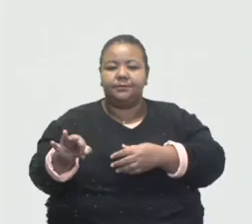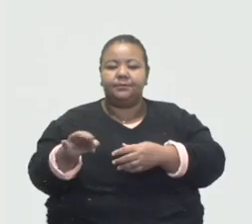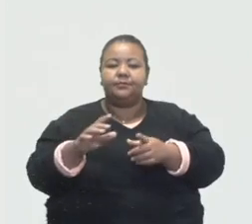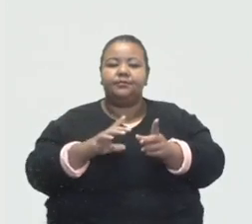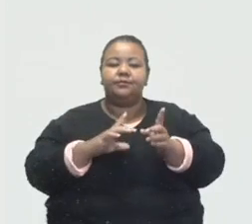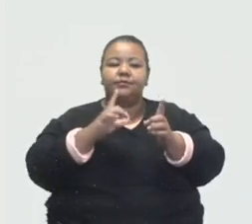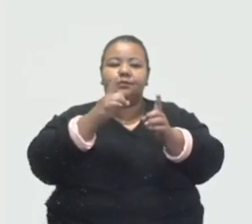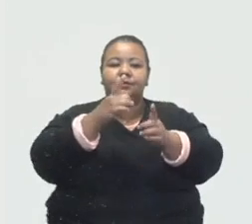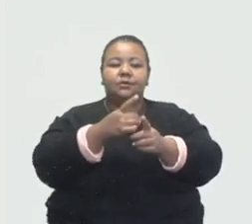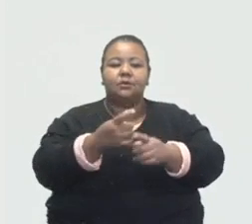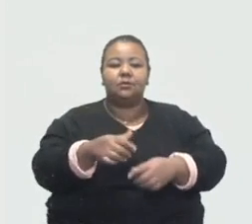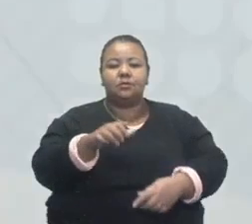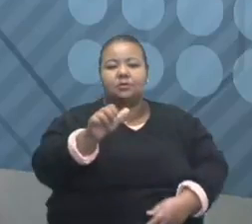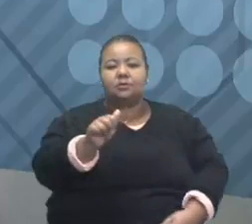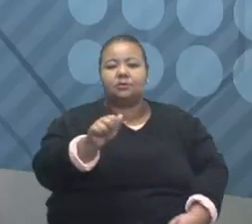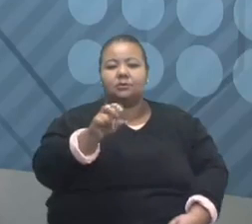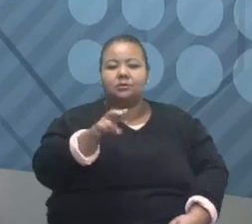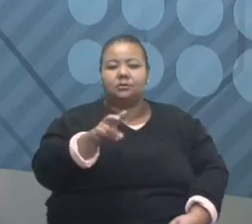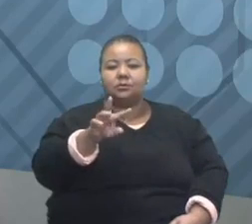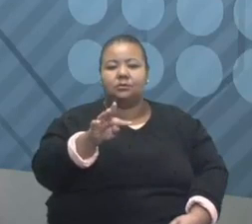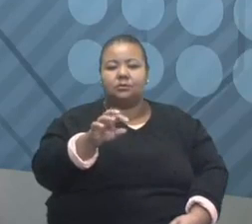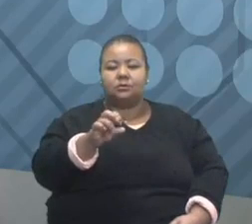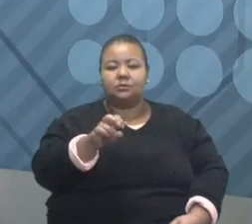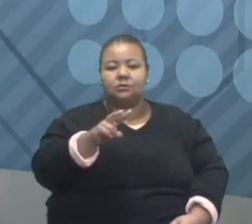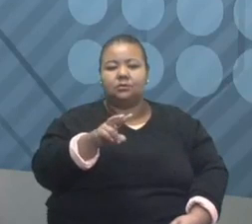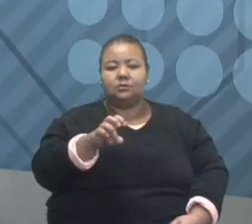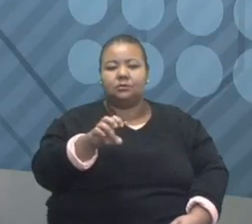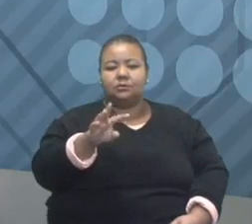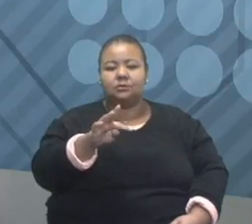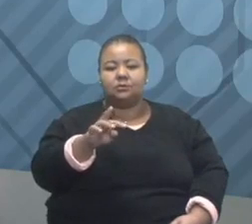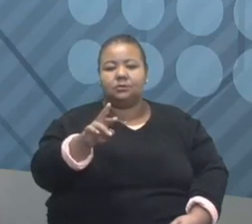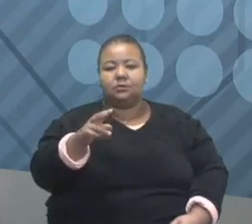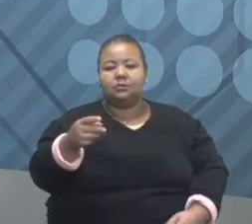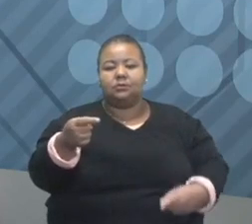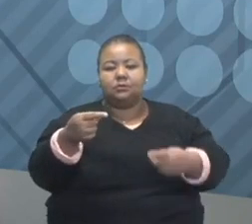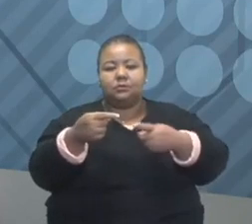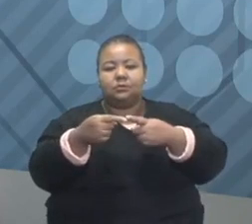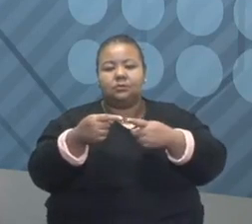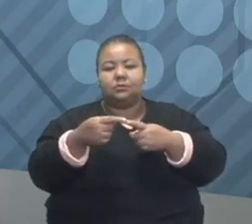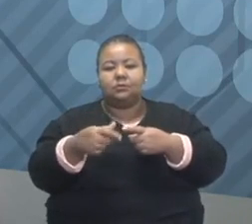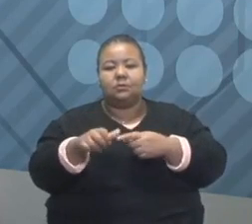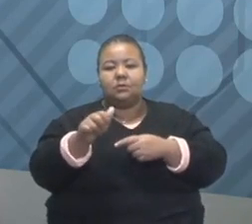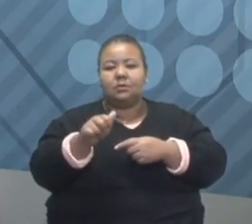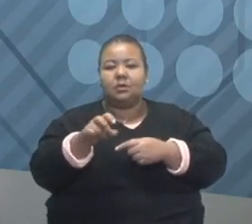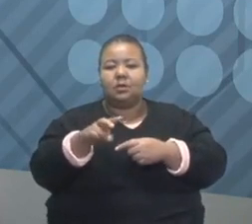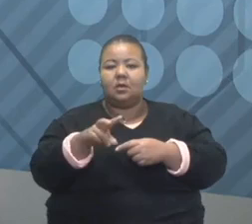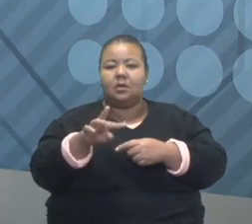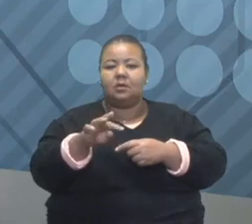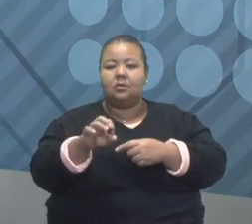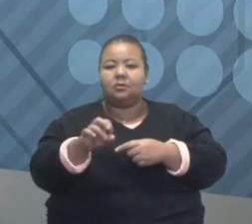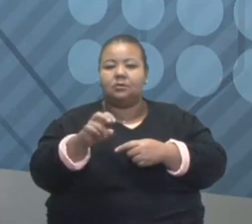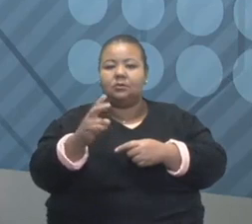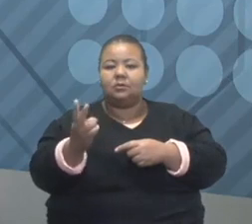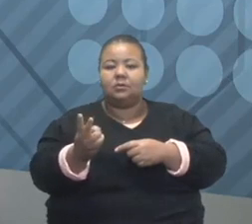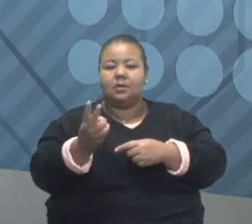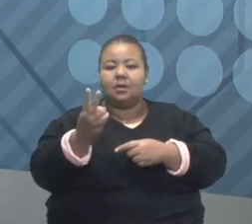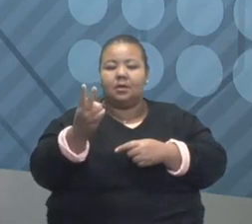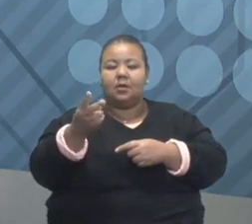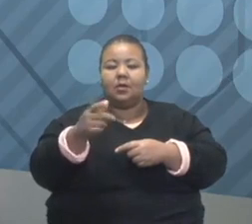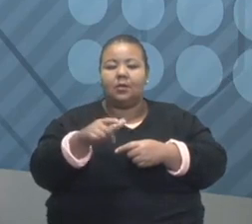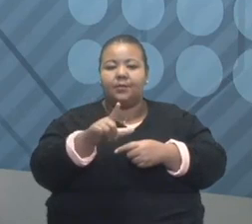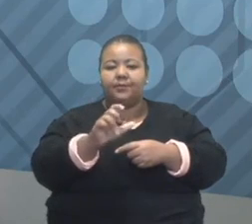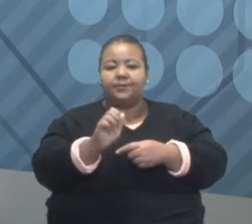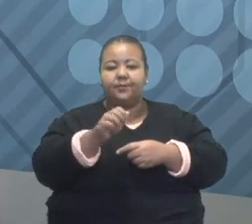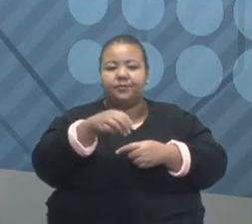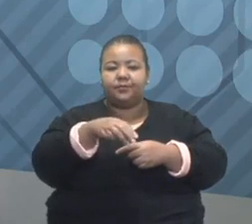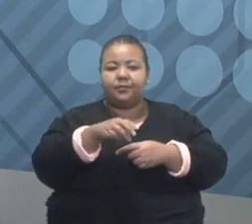um autovetor associado ao autovalor lambda igual a 1. Mas essa transformação